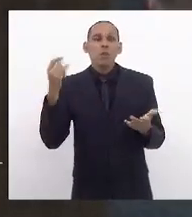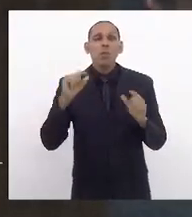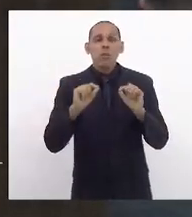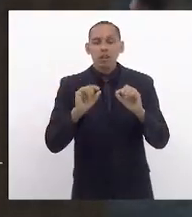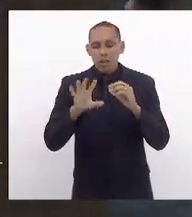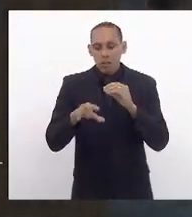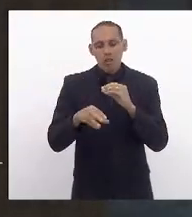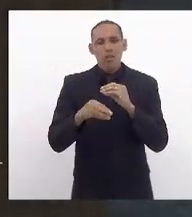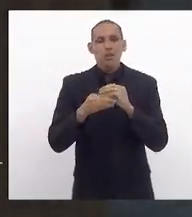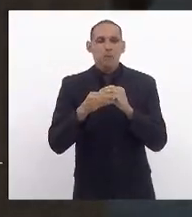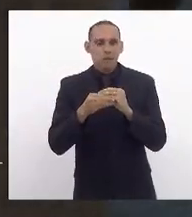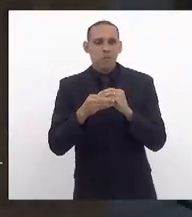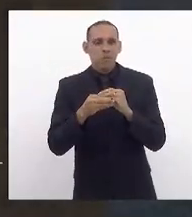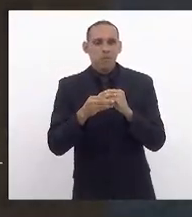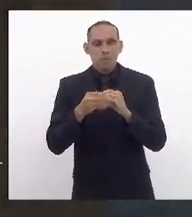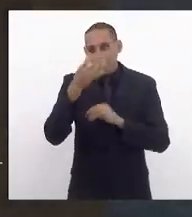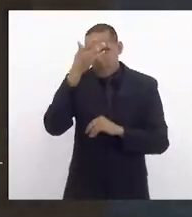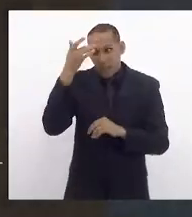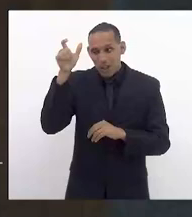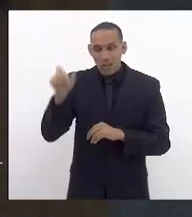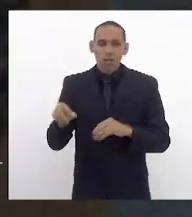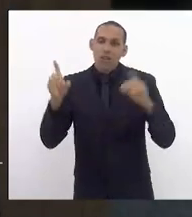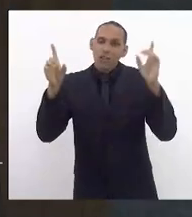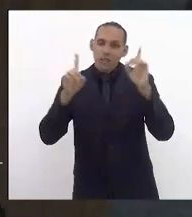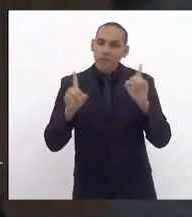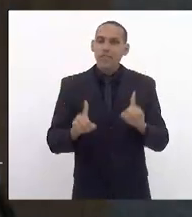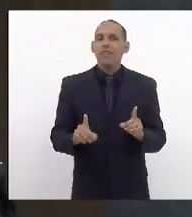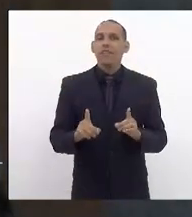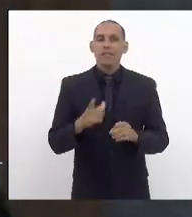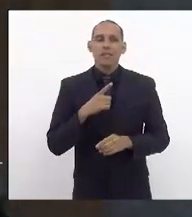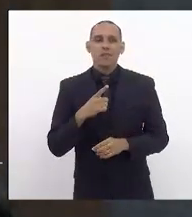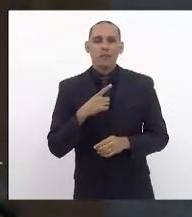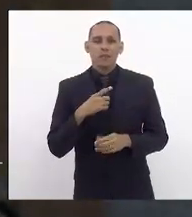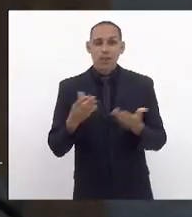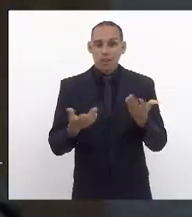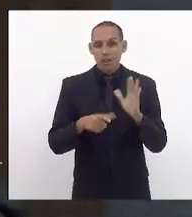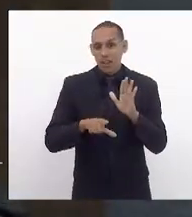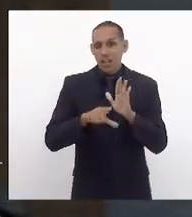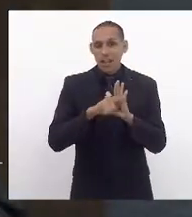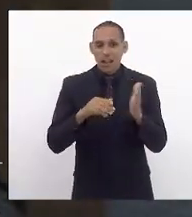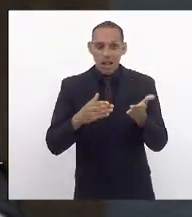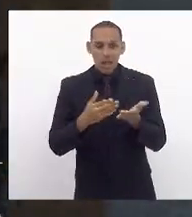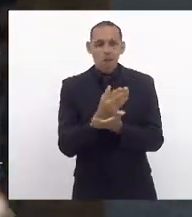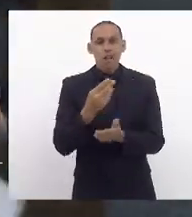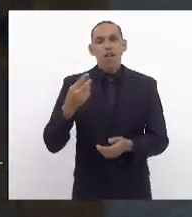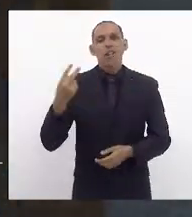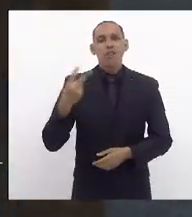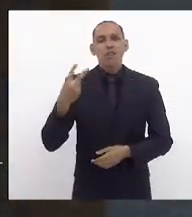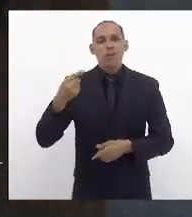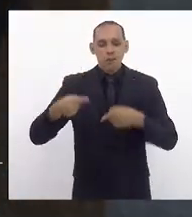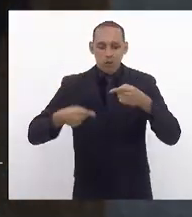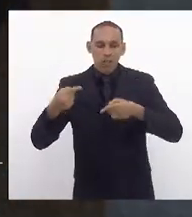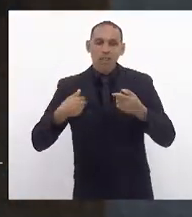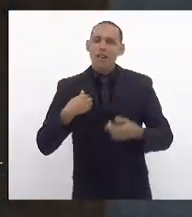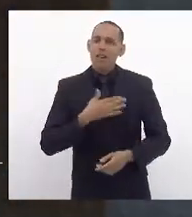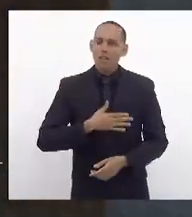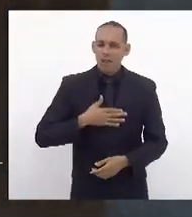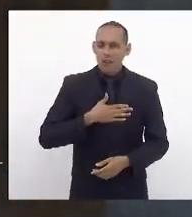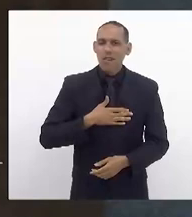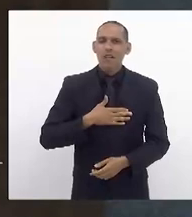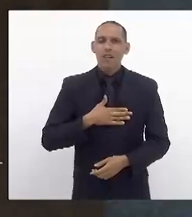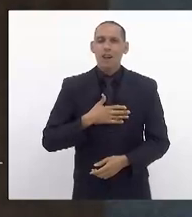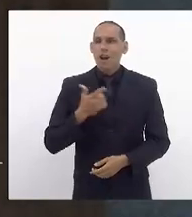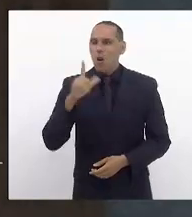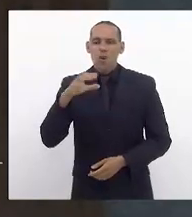incluí-las na categoria de pessoas com deficiência. A lei hoje foi aprovada em segunda discussão. Gostaria que tivesse sido de